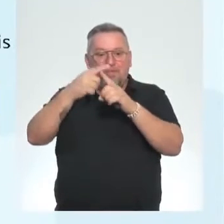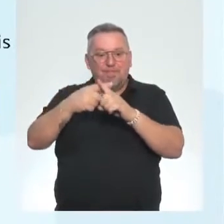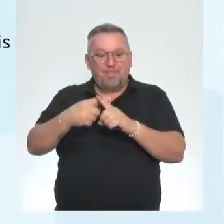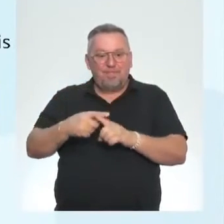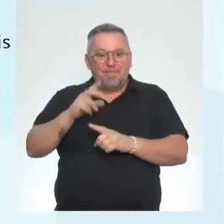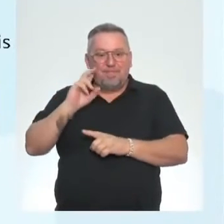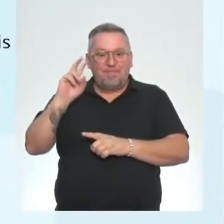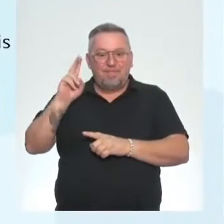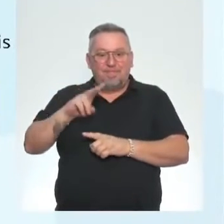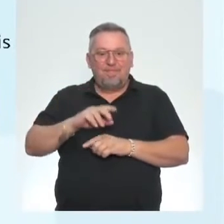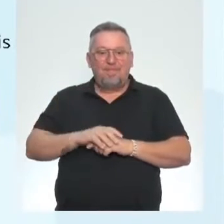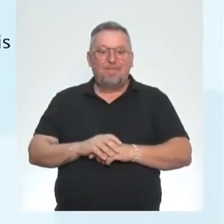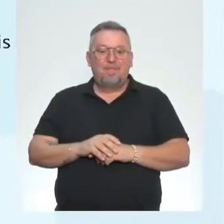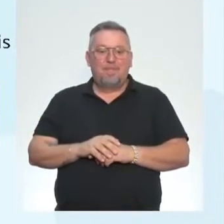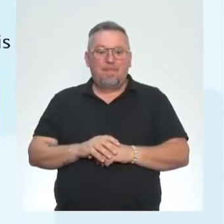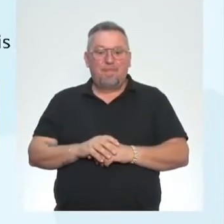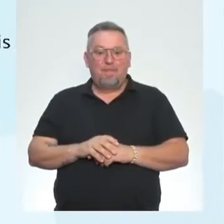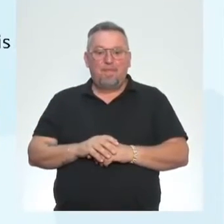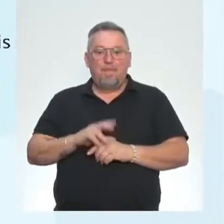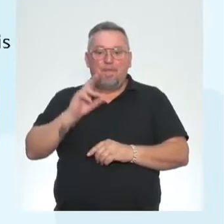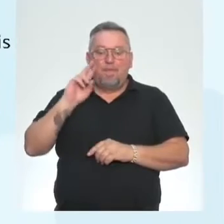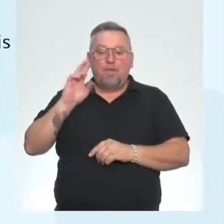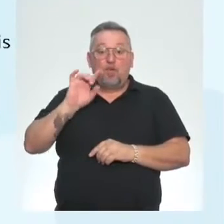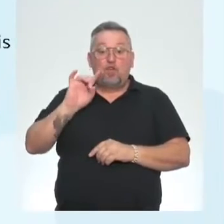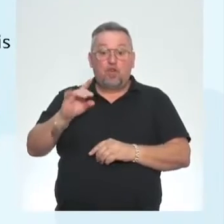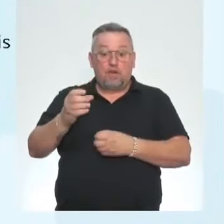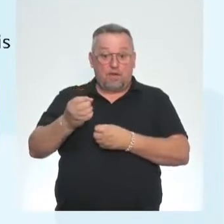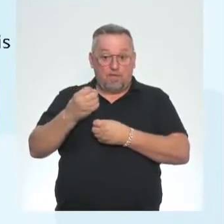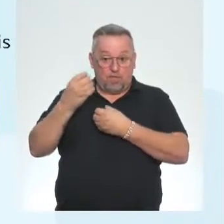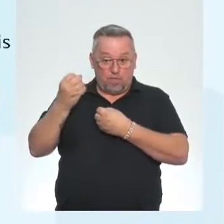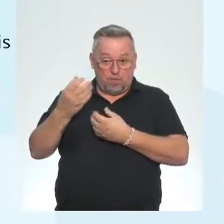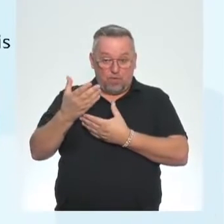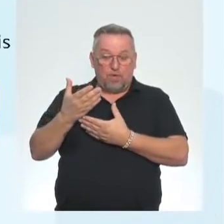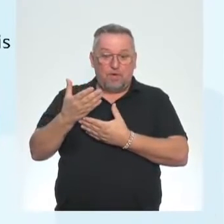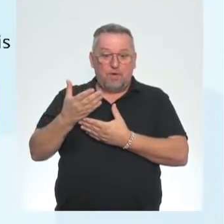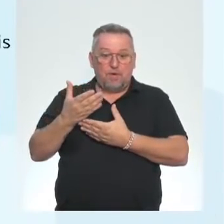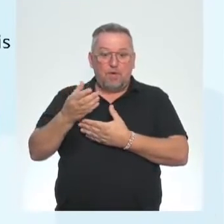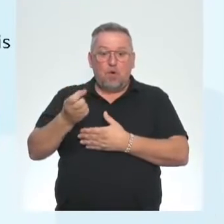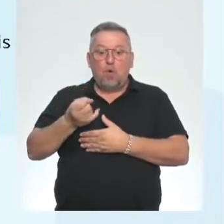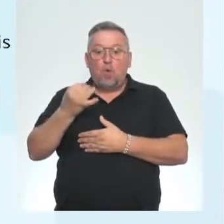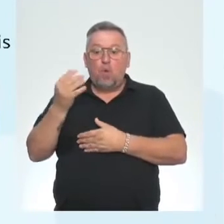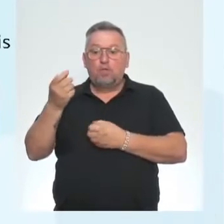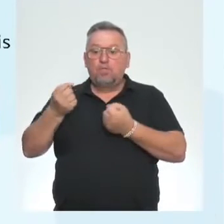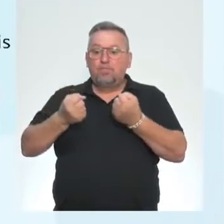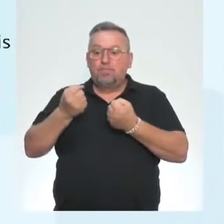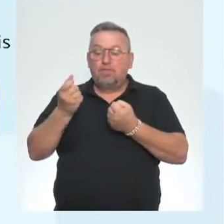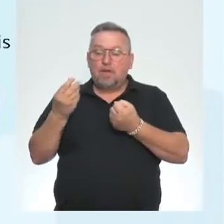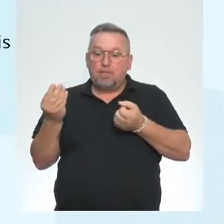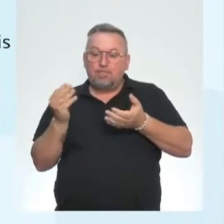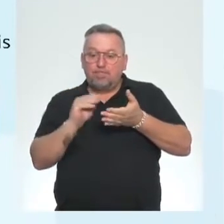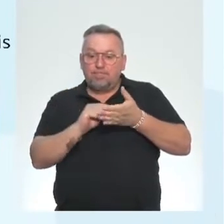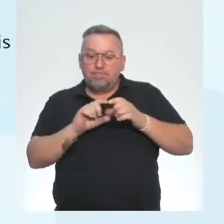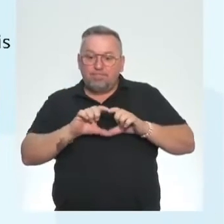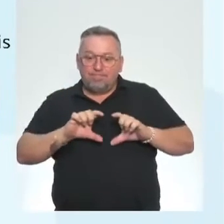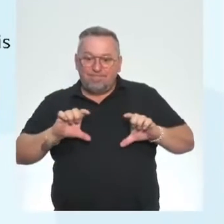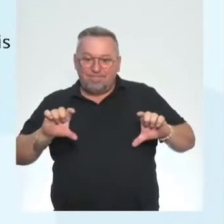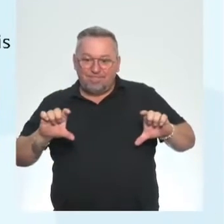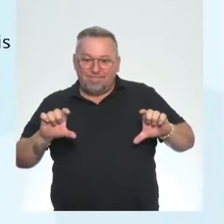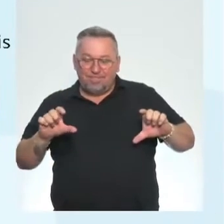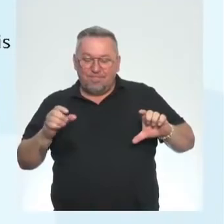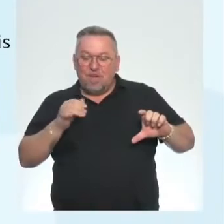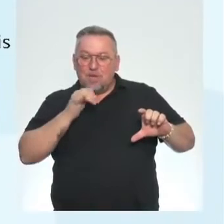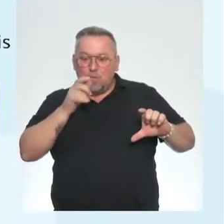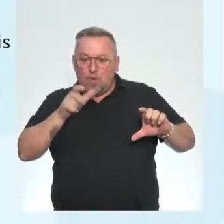e aí vocês vão perceber. Bom, considerando apenas essas etapas, informações, quantos automóveis será possível emplacar com esse novo